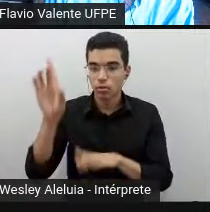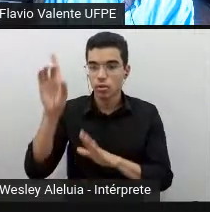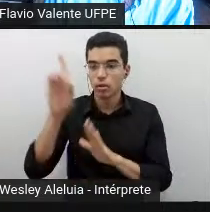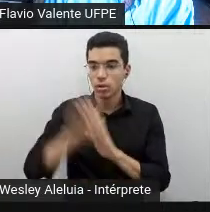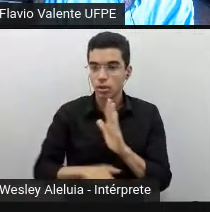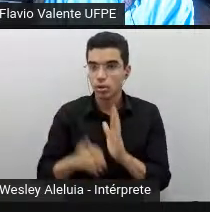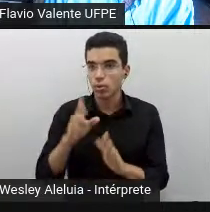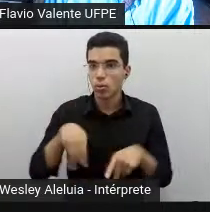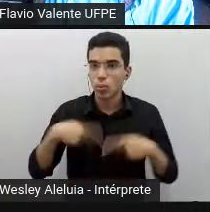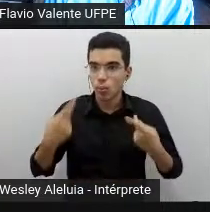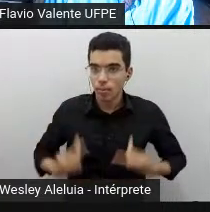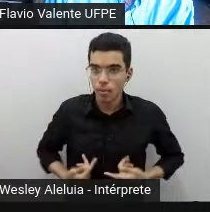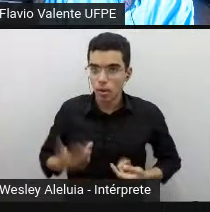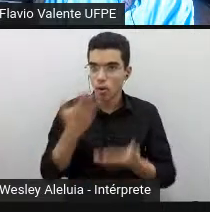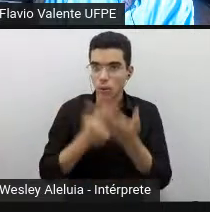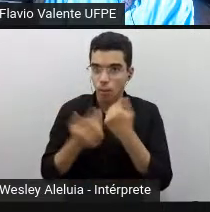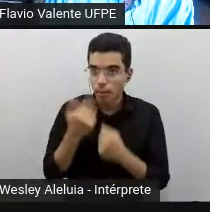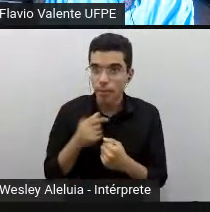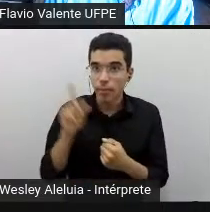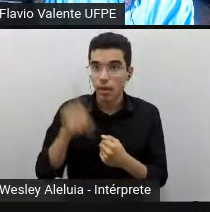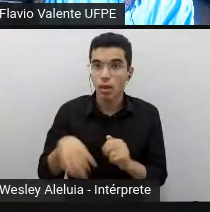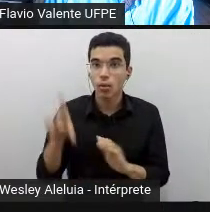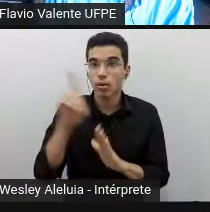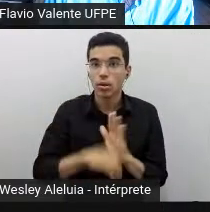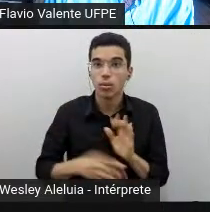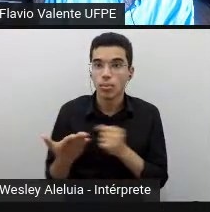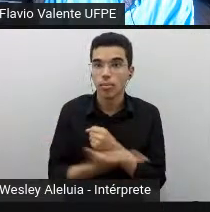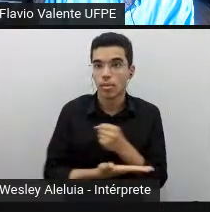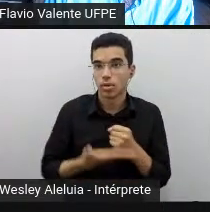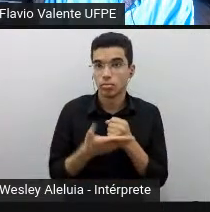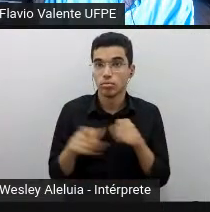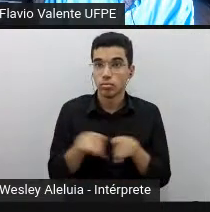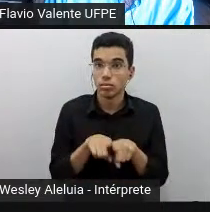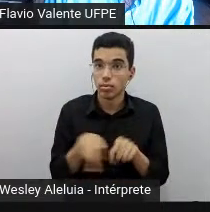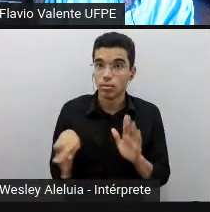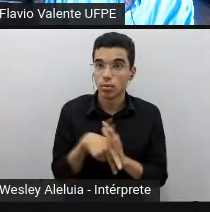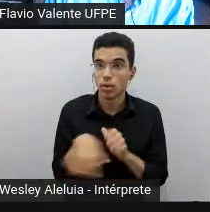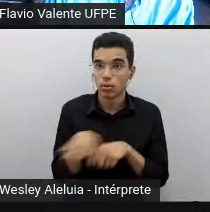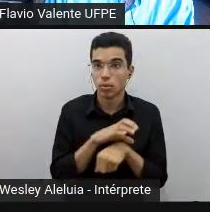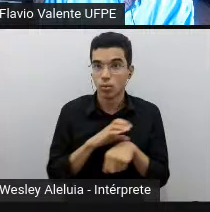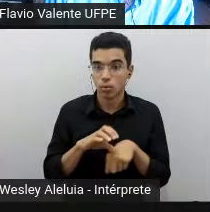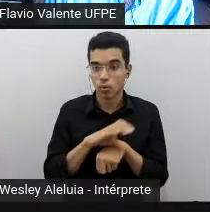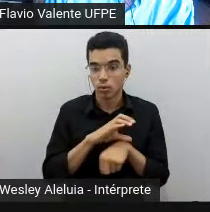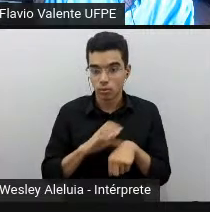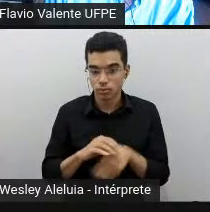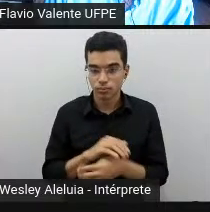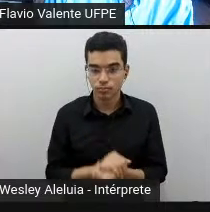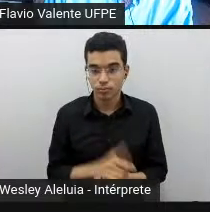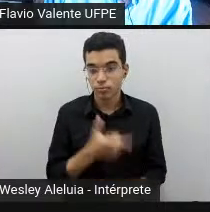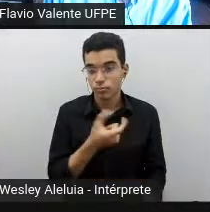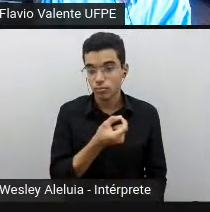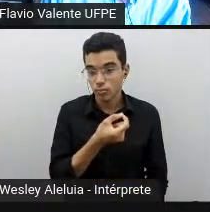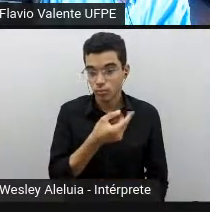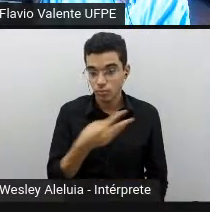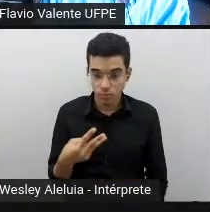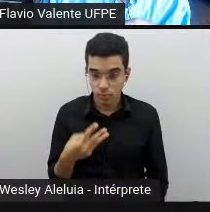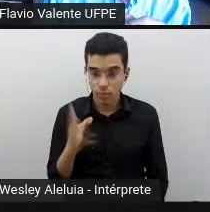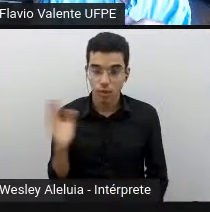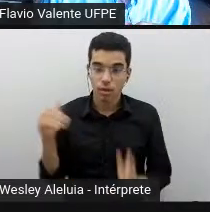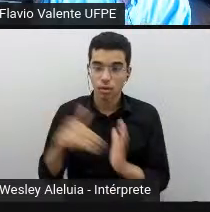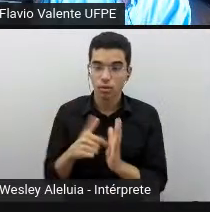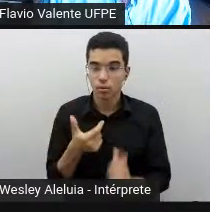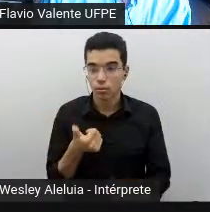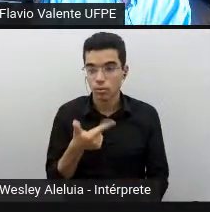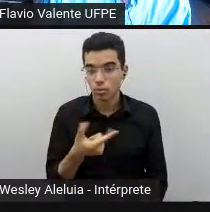direito fundamental e constitucional. De 2003 a 2014, a implementação da Política Nacional de